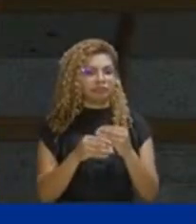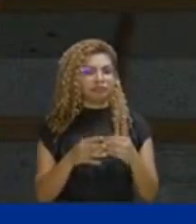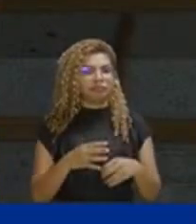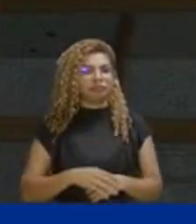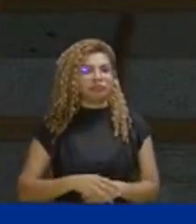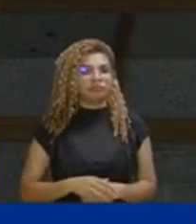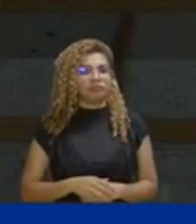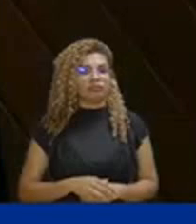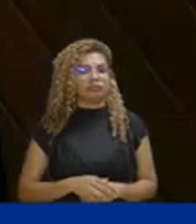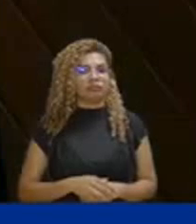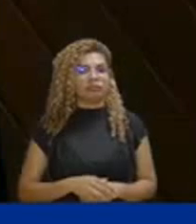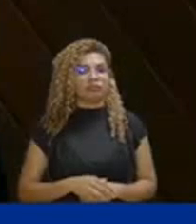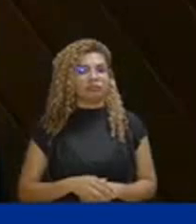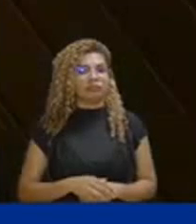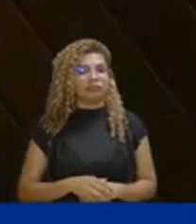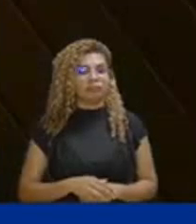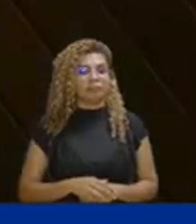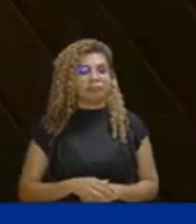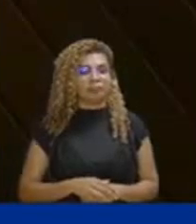parecer. Pode prosseguir, Excelência.